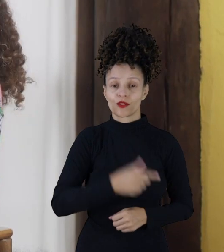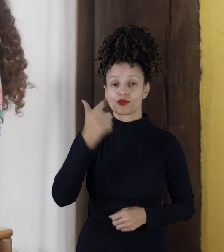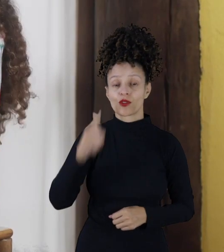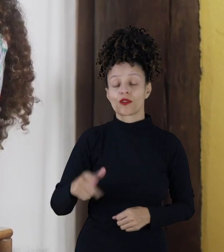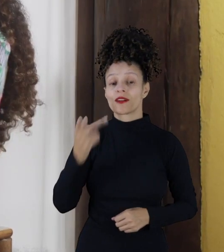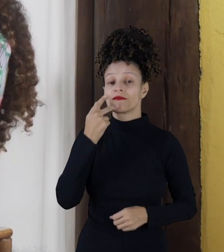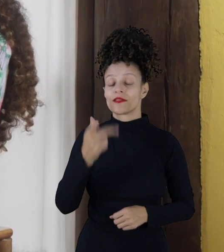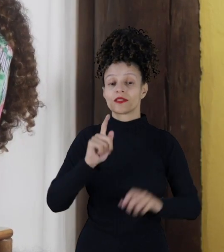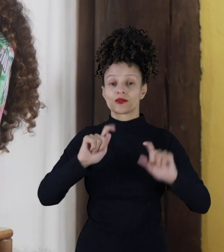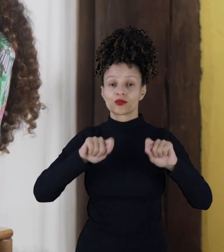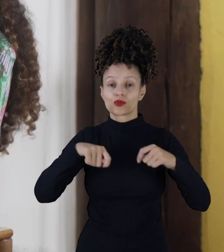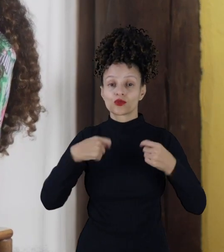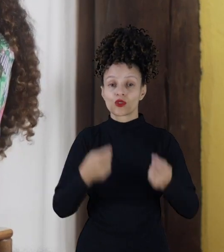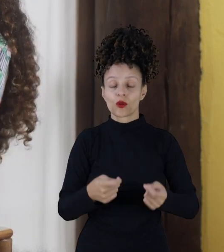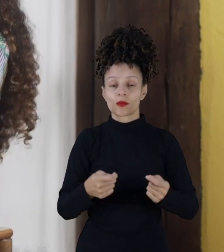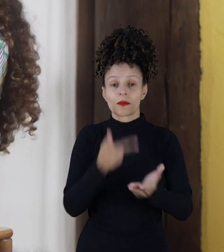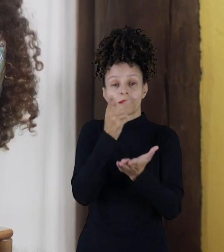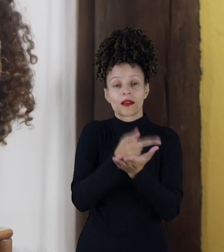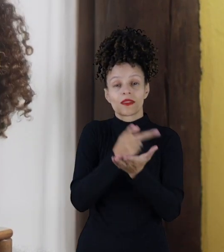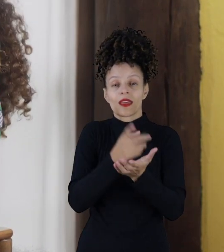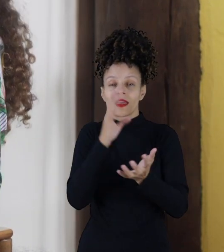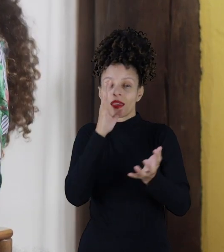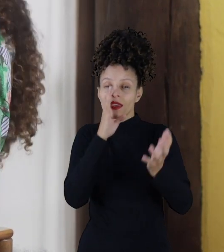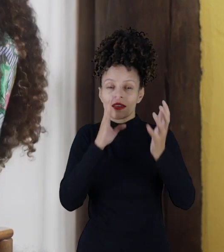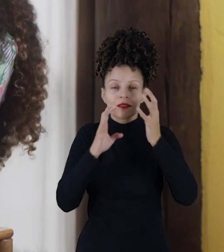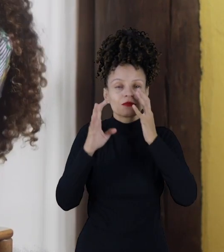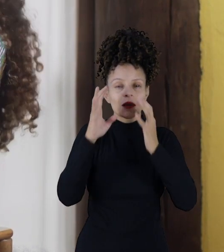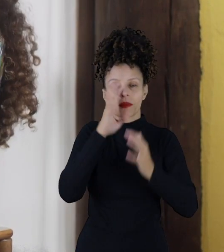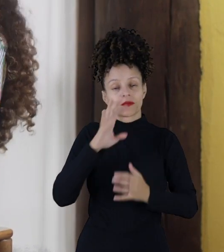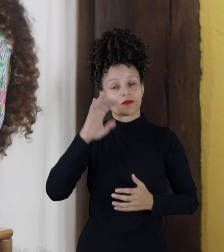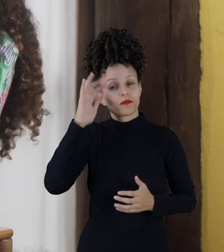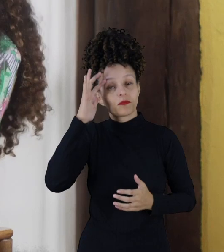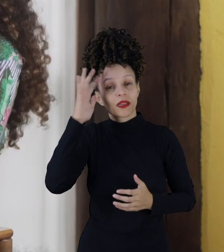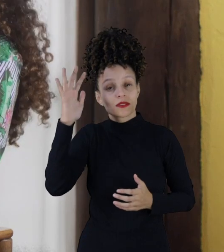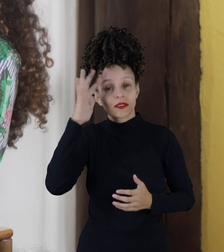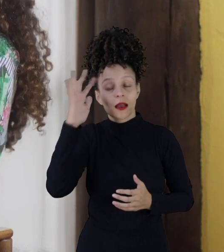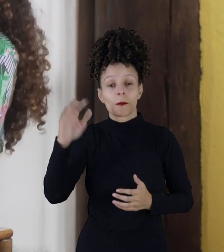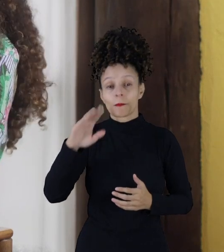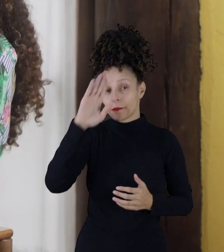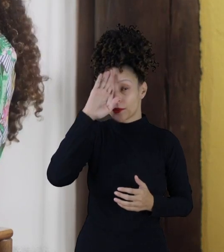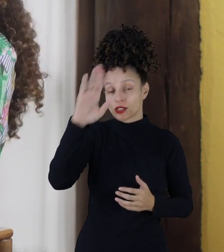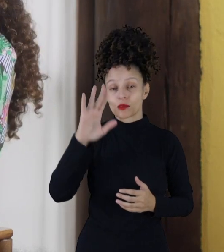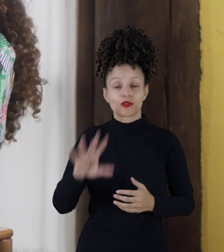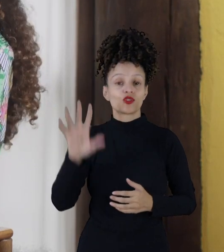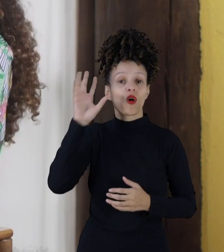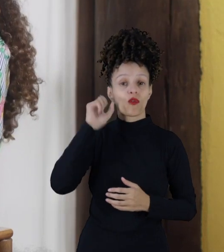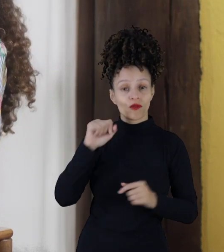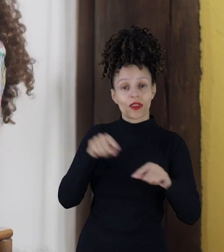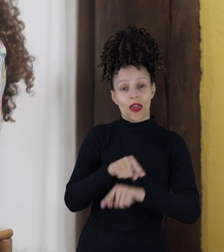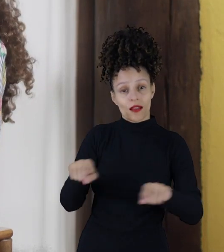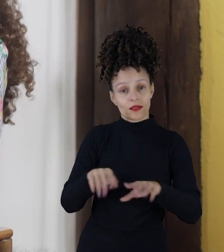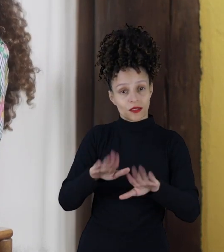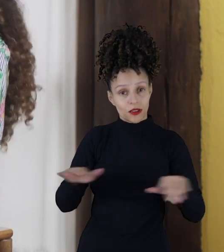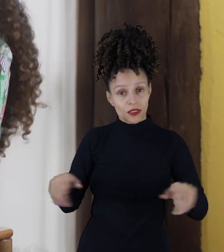reviver, é falar sobre manter esse encantamento, né? Voltar, pensar e principalmente ouvir